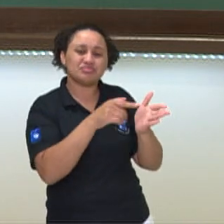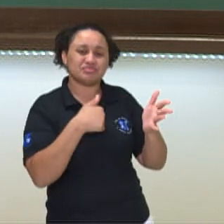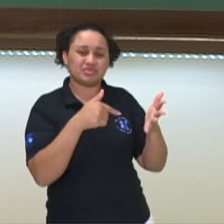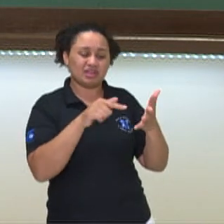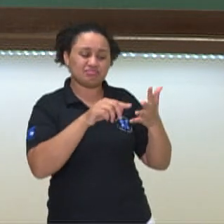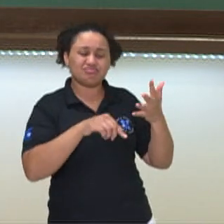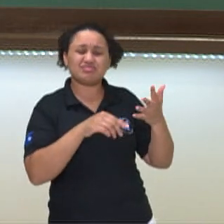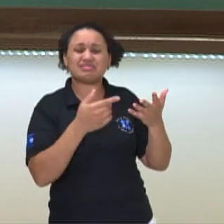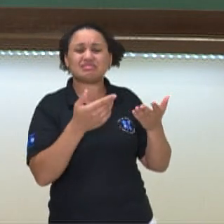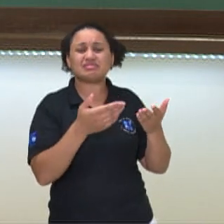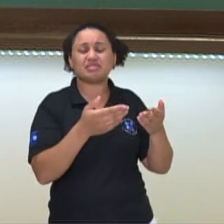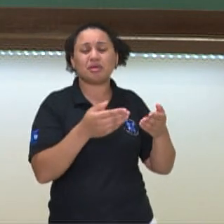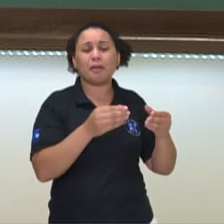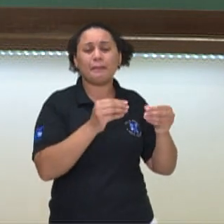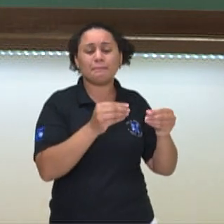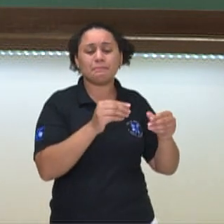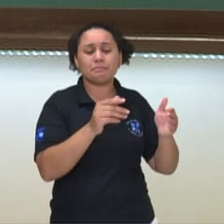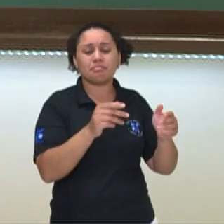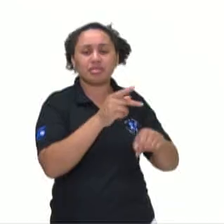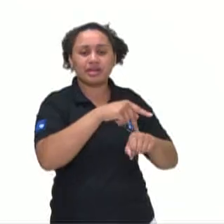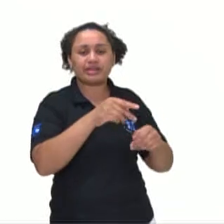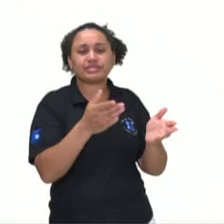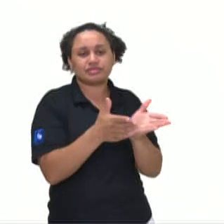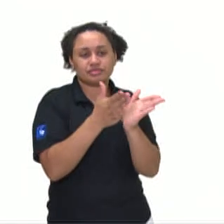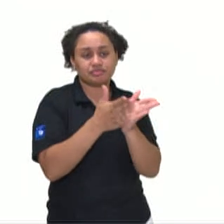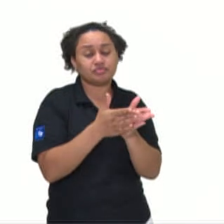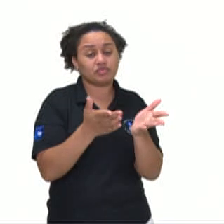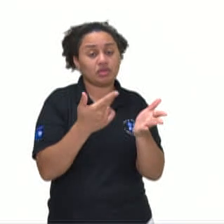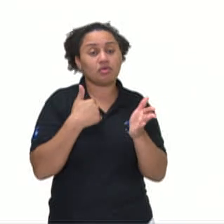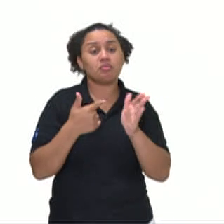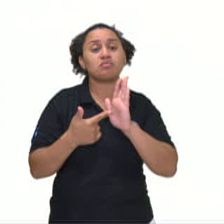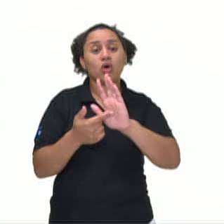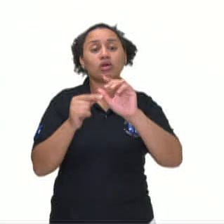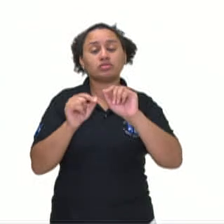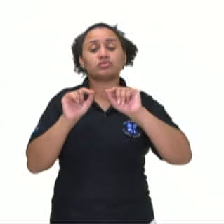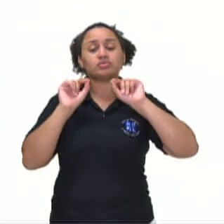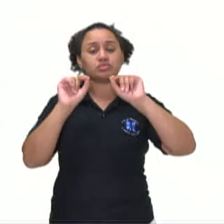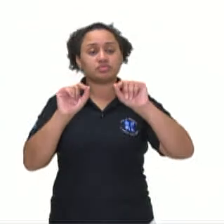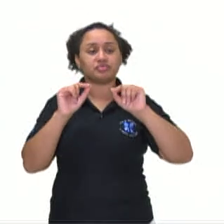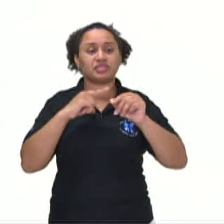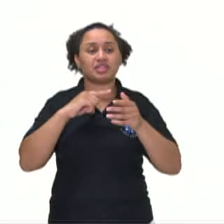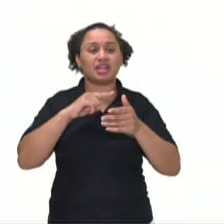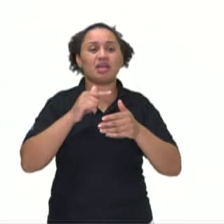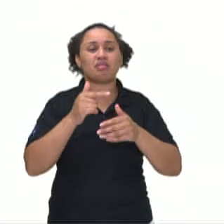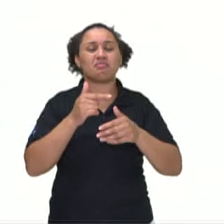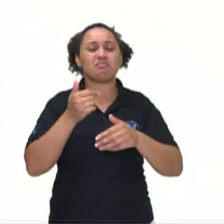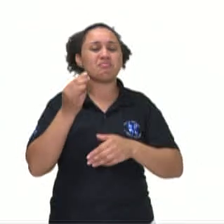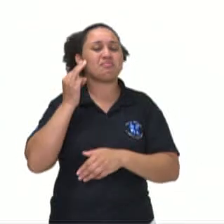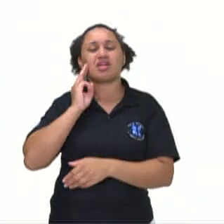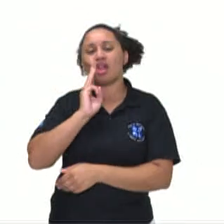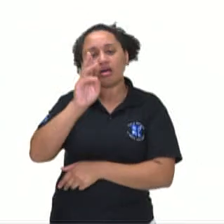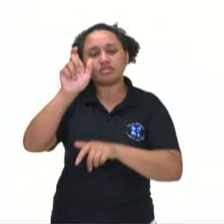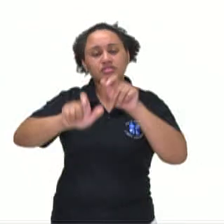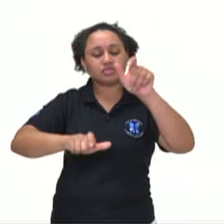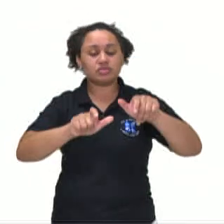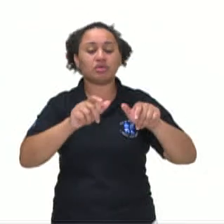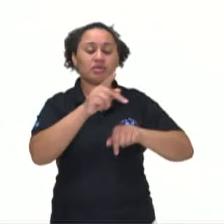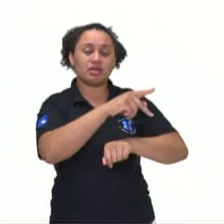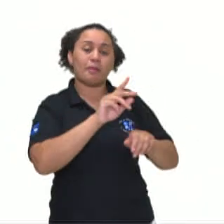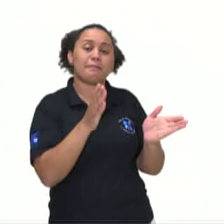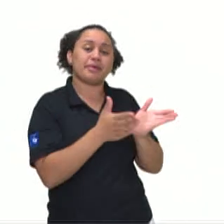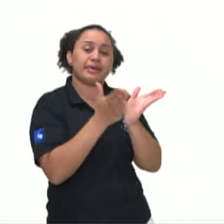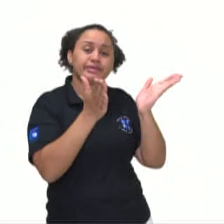a coisa é um pouco diferente. Para isso, eu trago aqui para você na tela, ó, que centenas de milhões de pessoas nos países